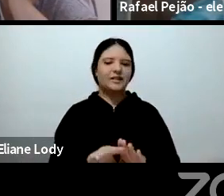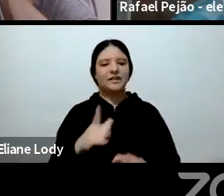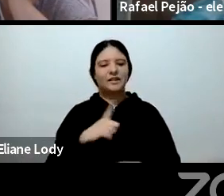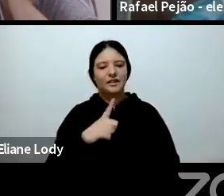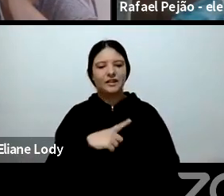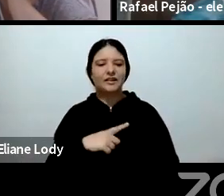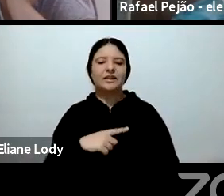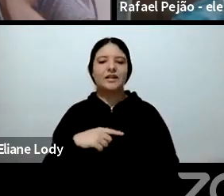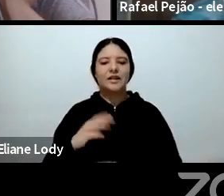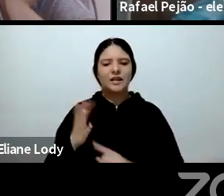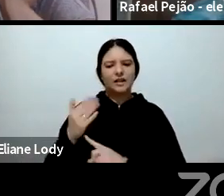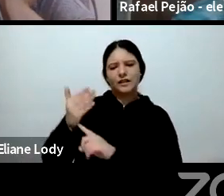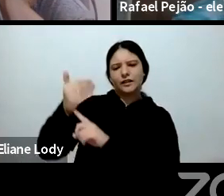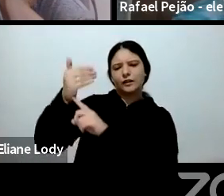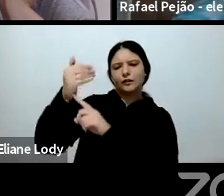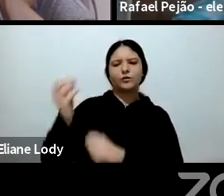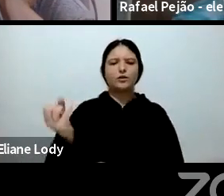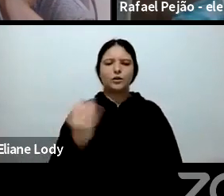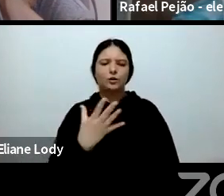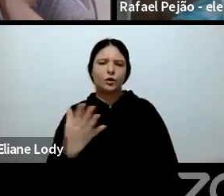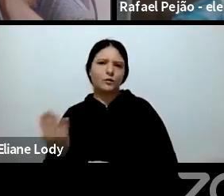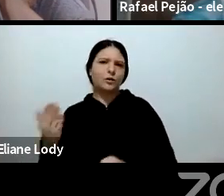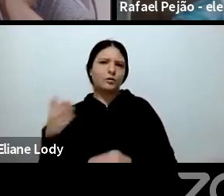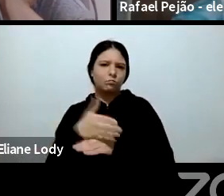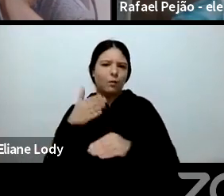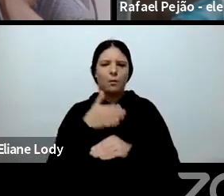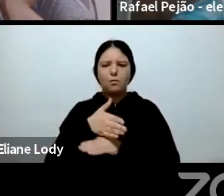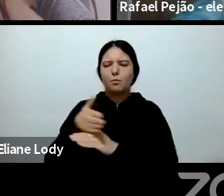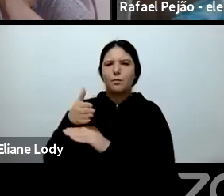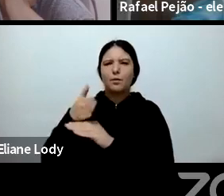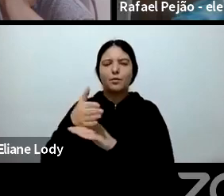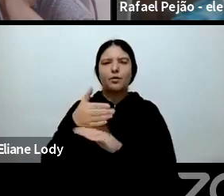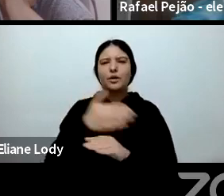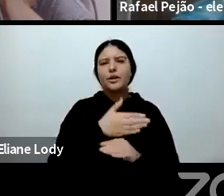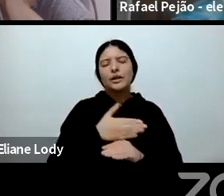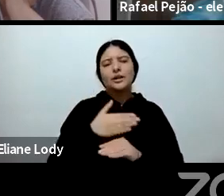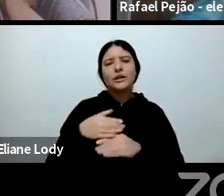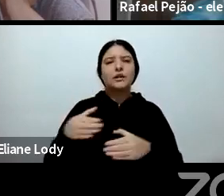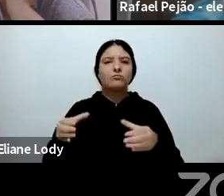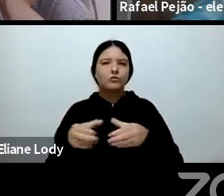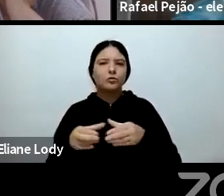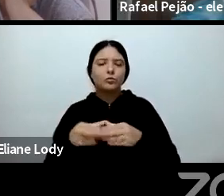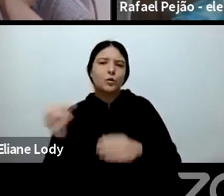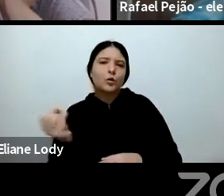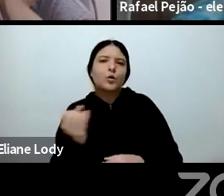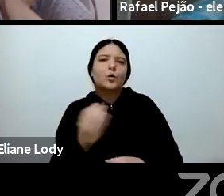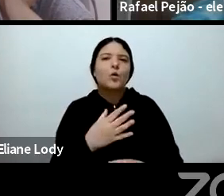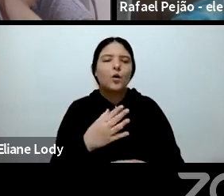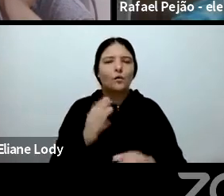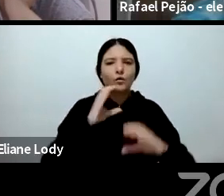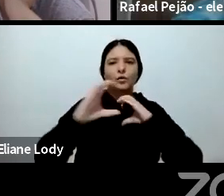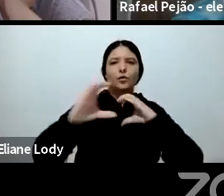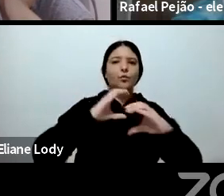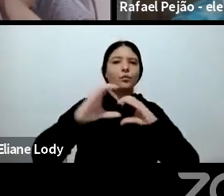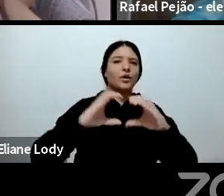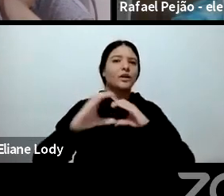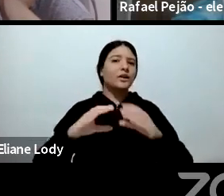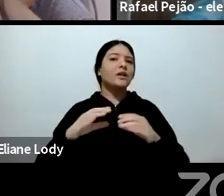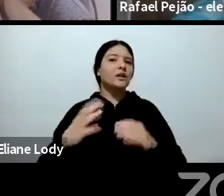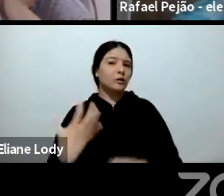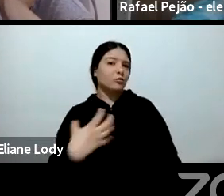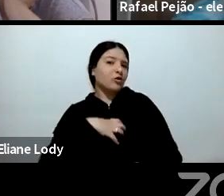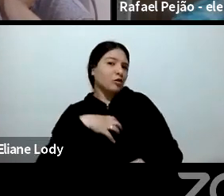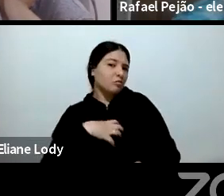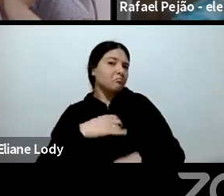novas tecnologias, né, que também trazem um conjunto de novos recursos comunicativos, né, para as práticas